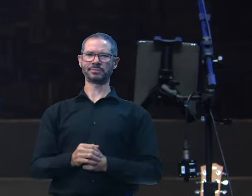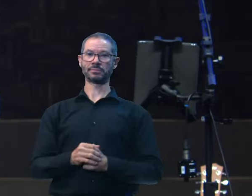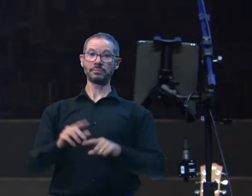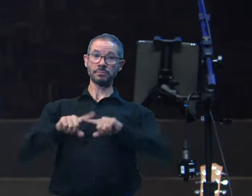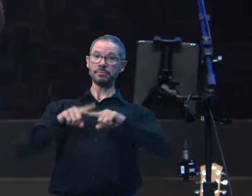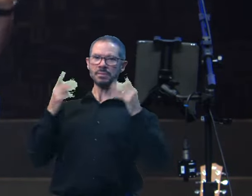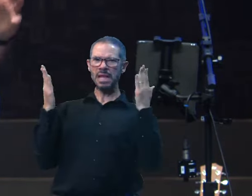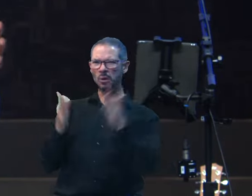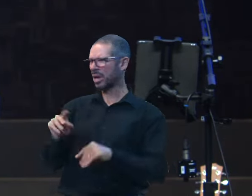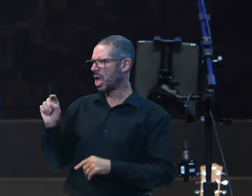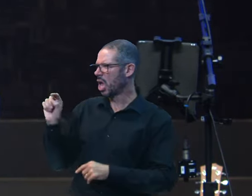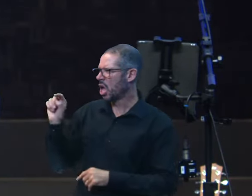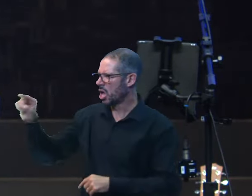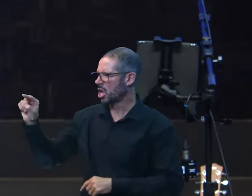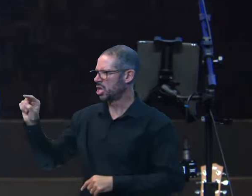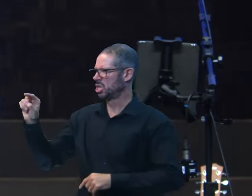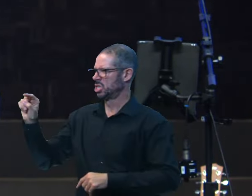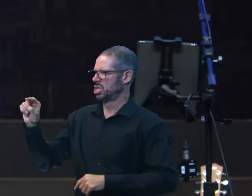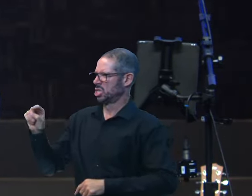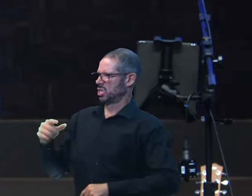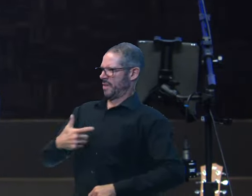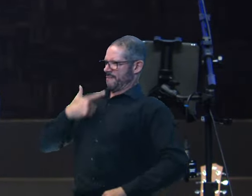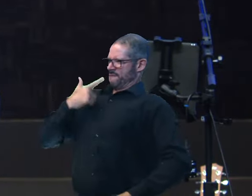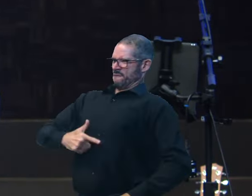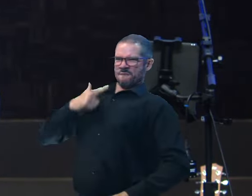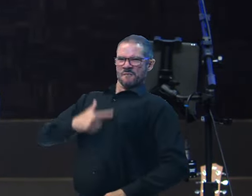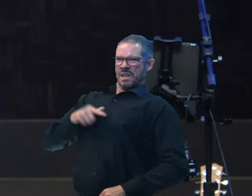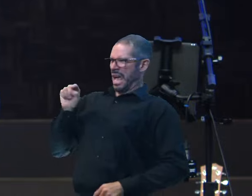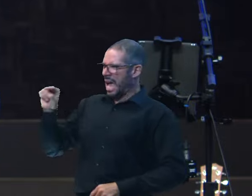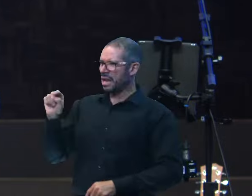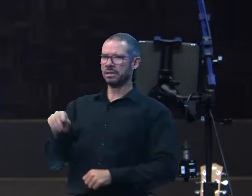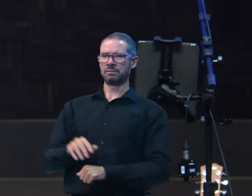Mas agora ele é um monstro.